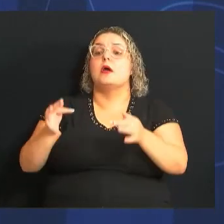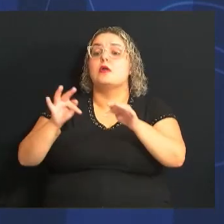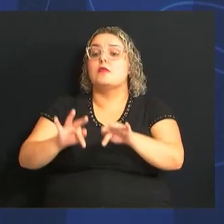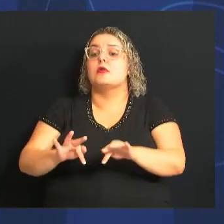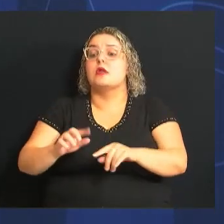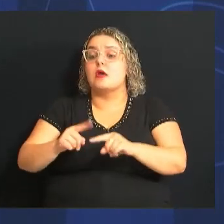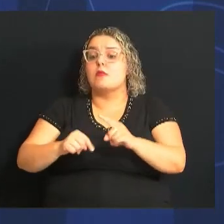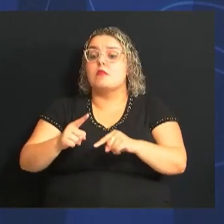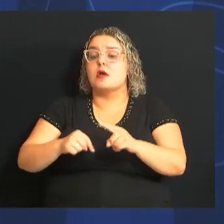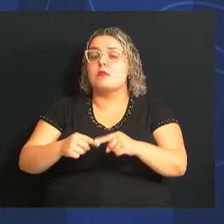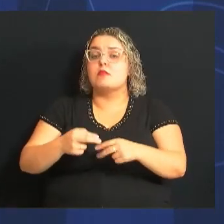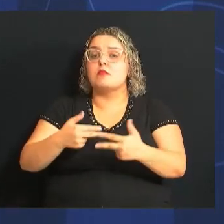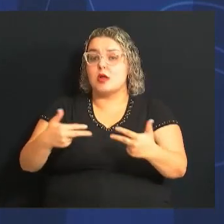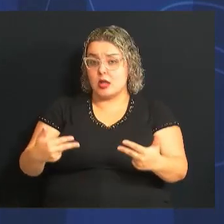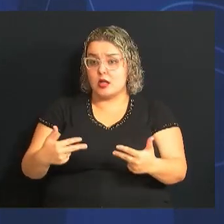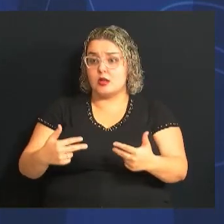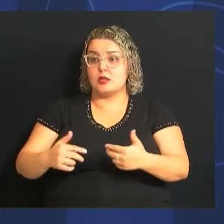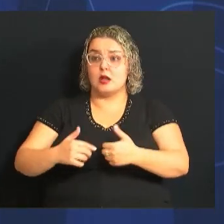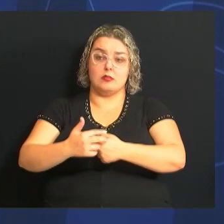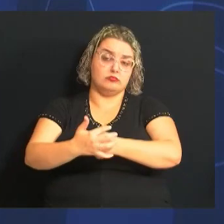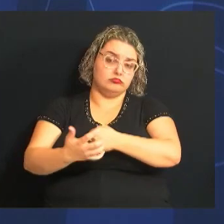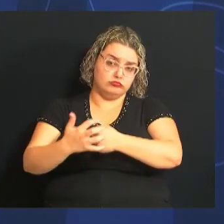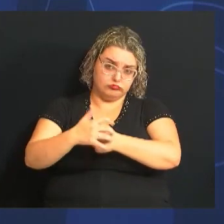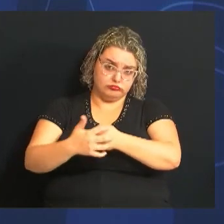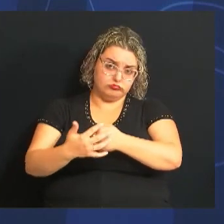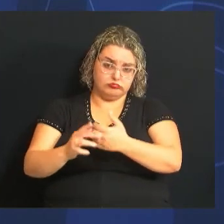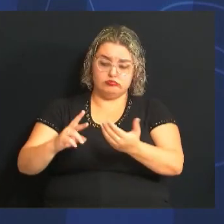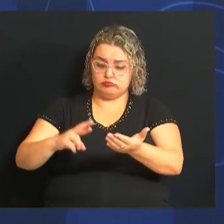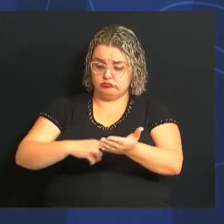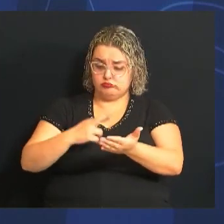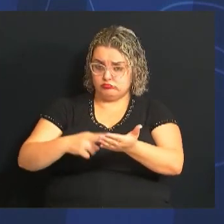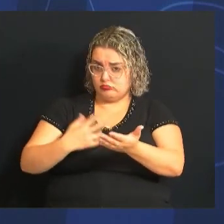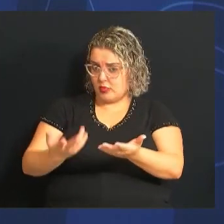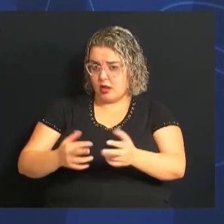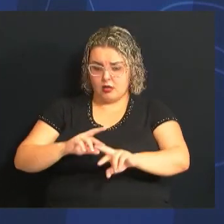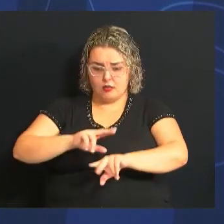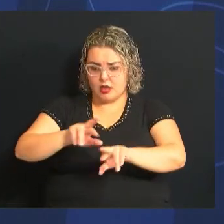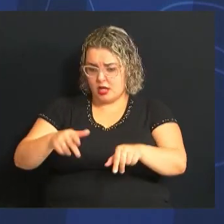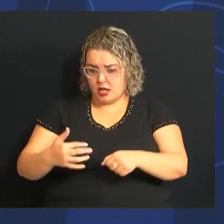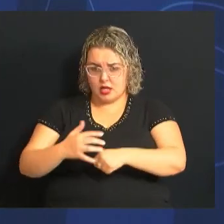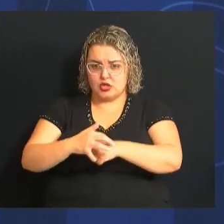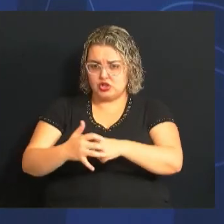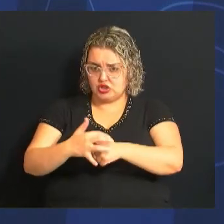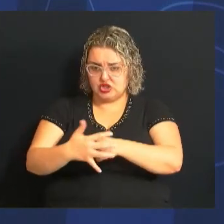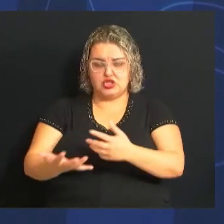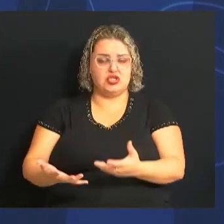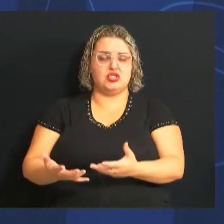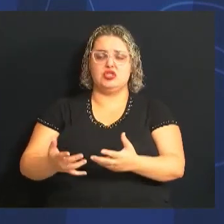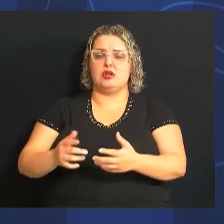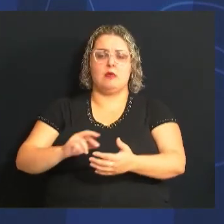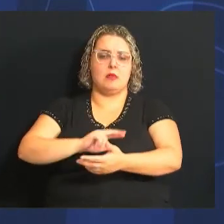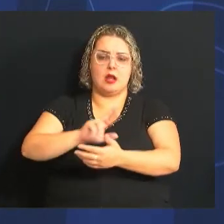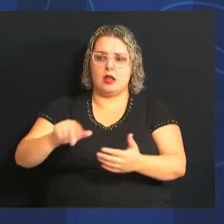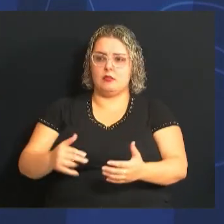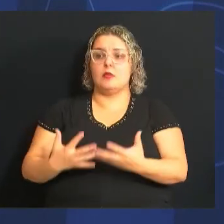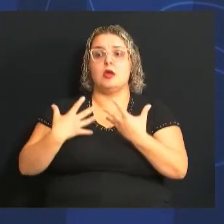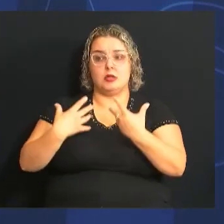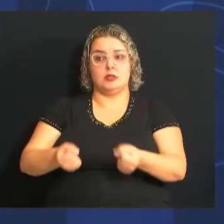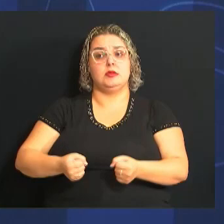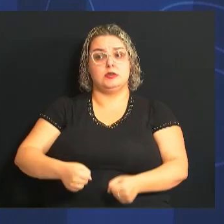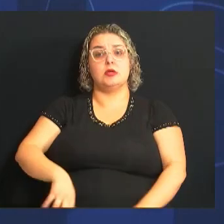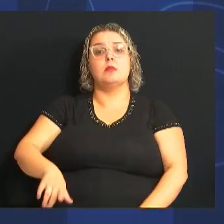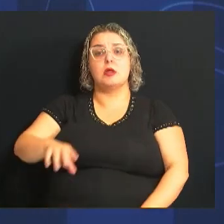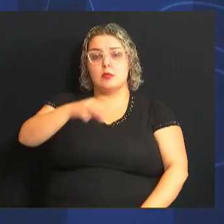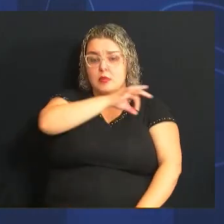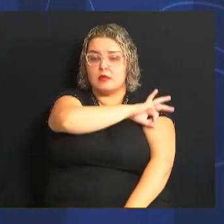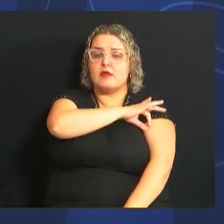componentes eletrônicos considerados lixo eletrônico, foi sancionado pelo prefeito e agora é lei.